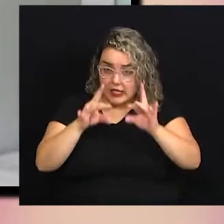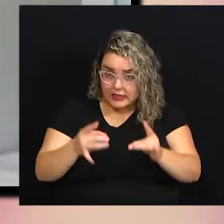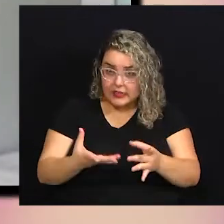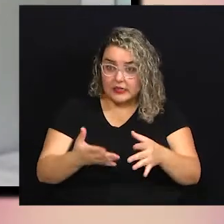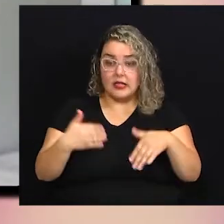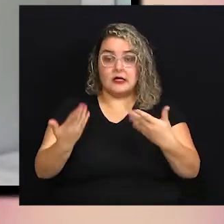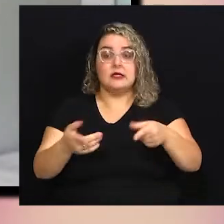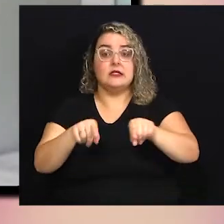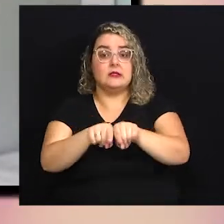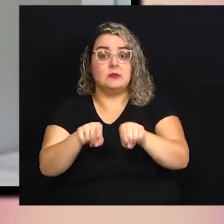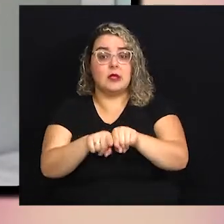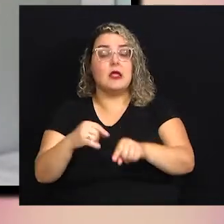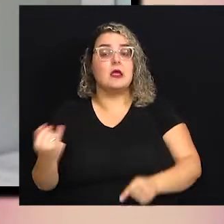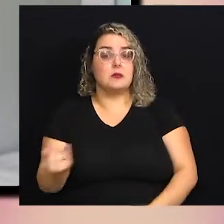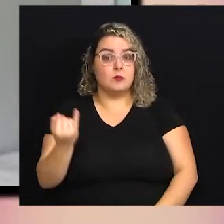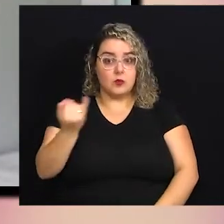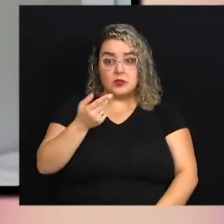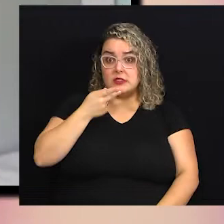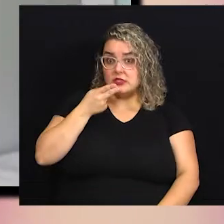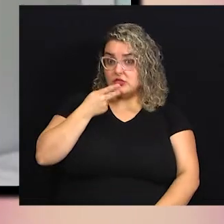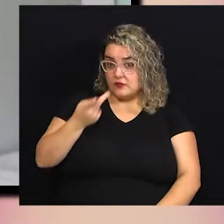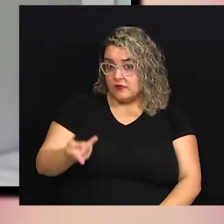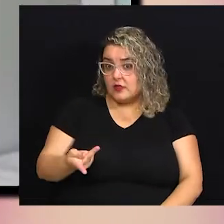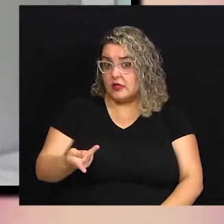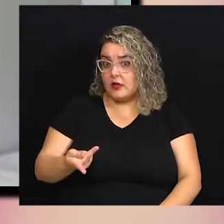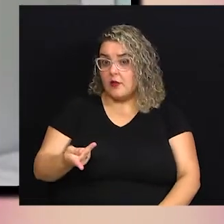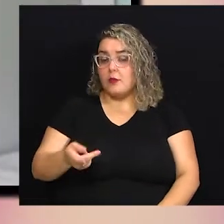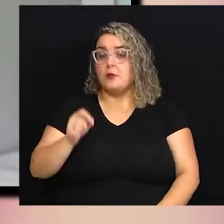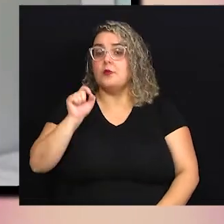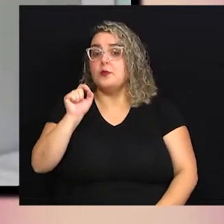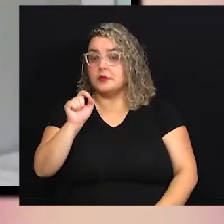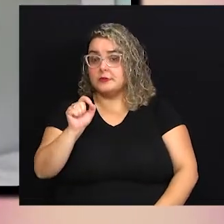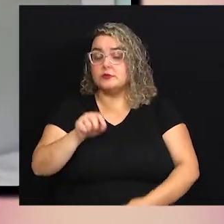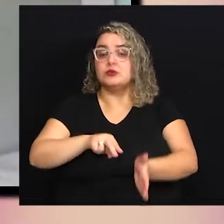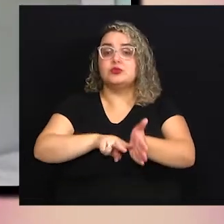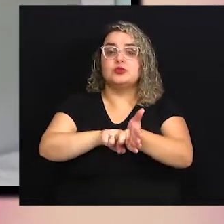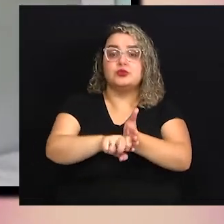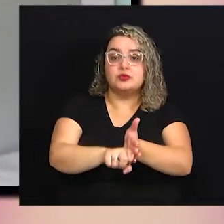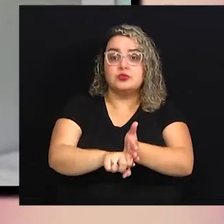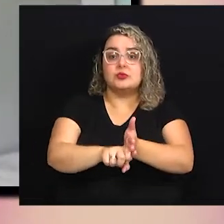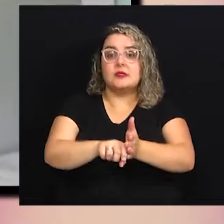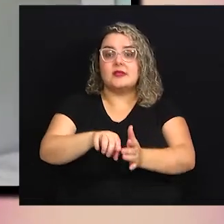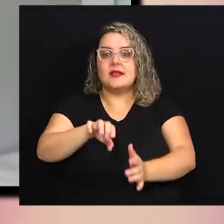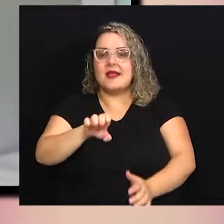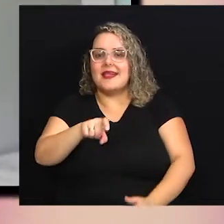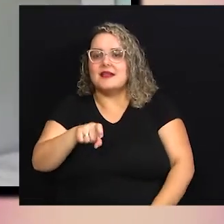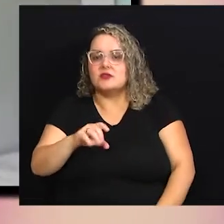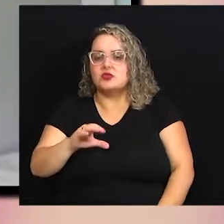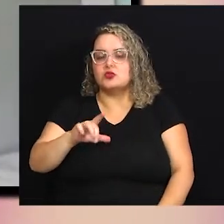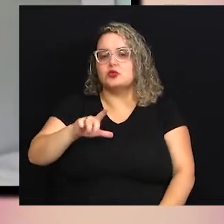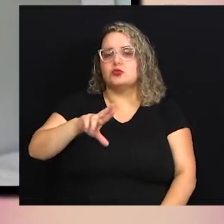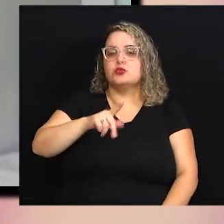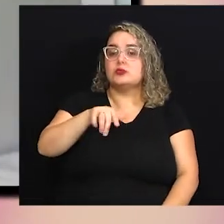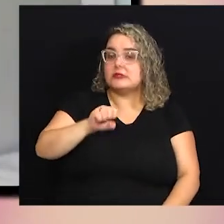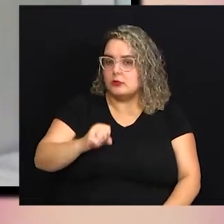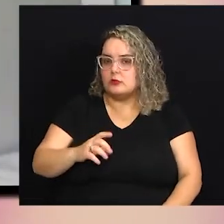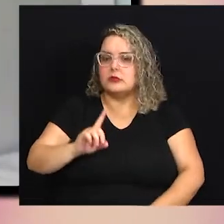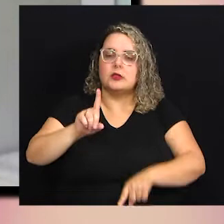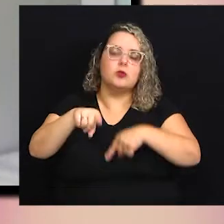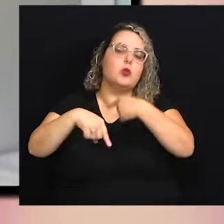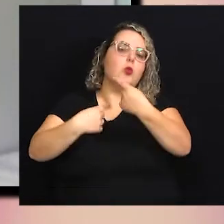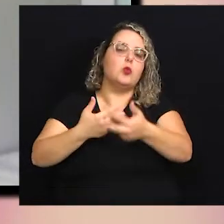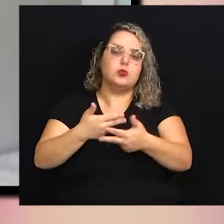né? Além disso, acho que é fundamental afirmar que é um diagnóstico que a gente chama de exclusão. Então, tem um monte de